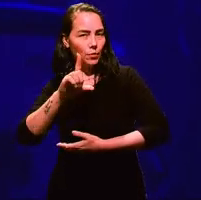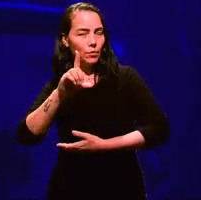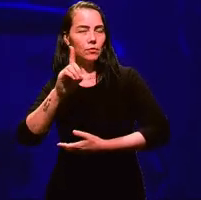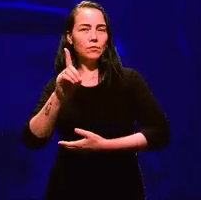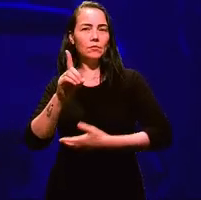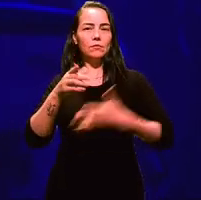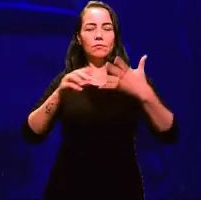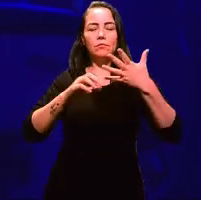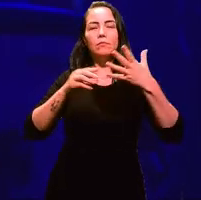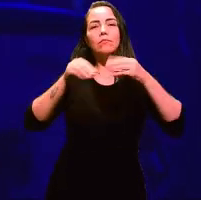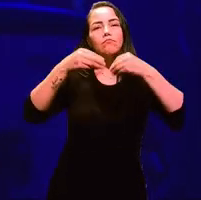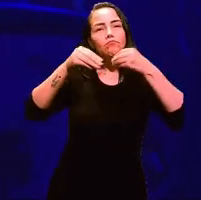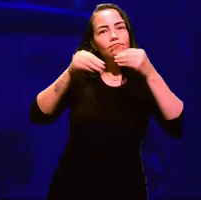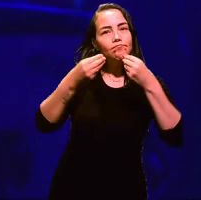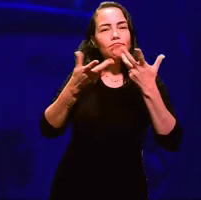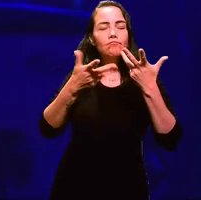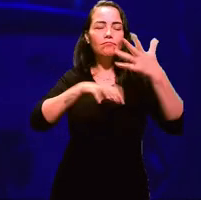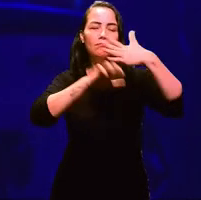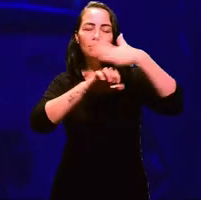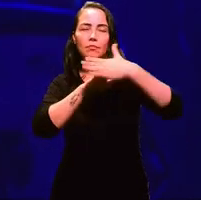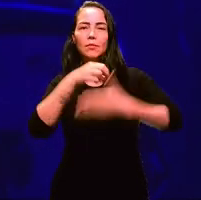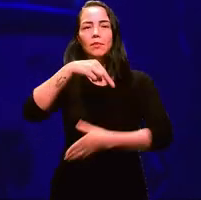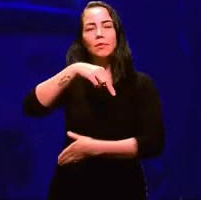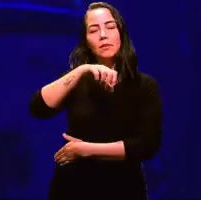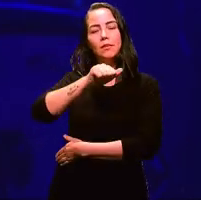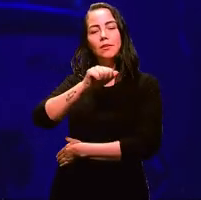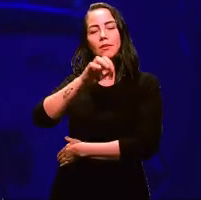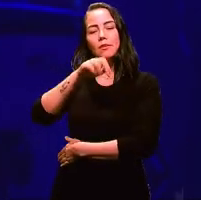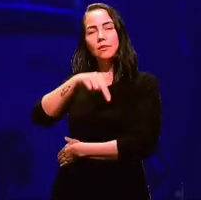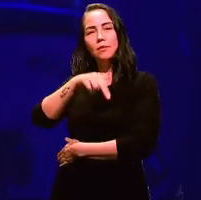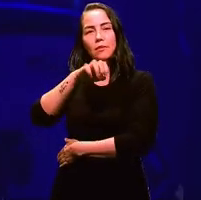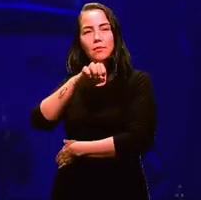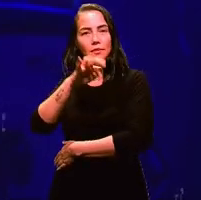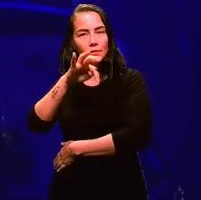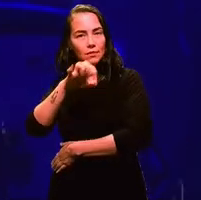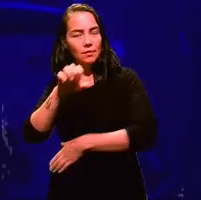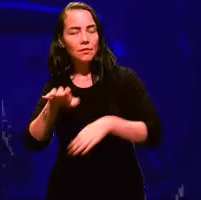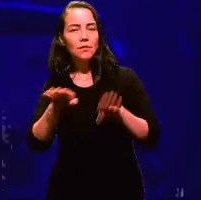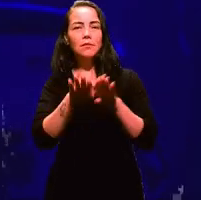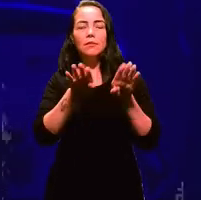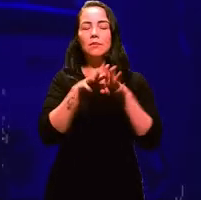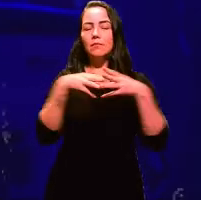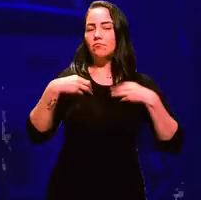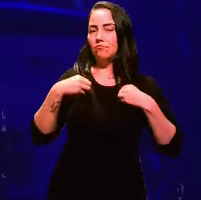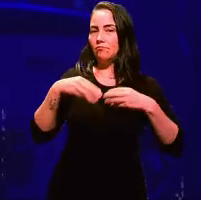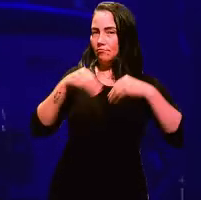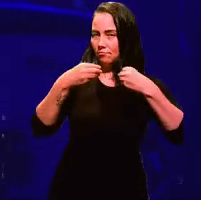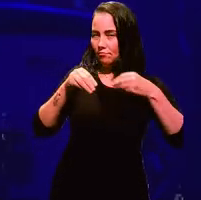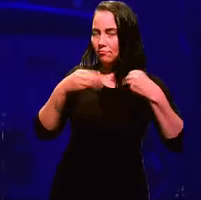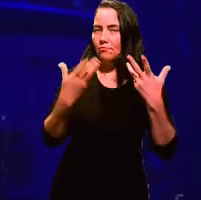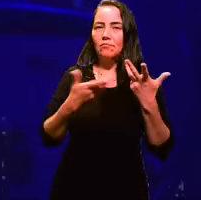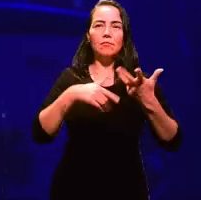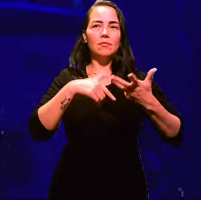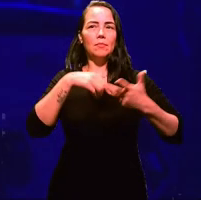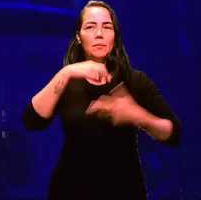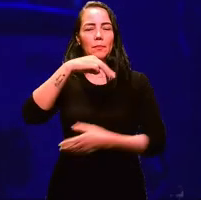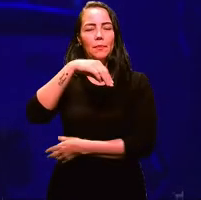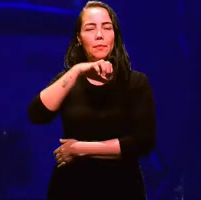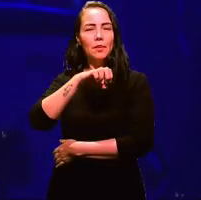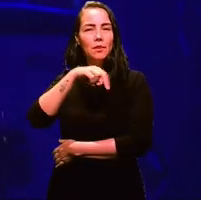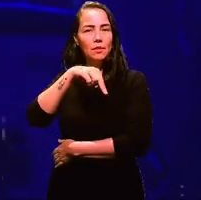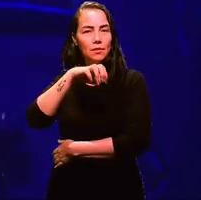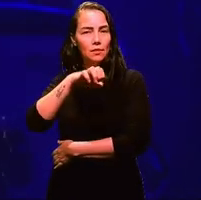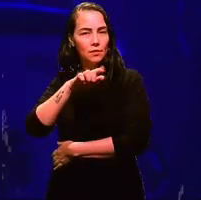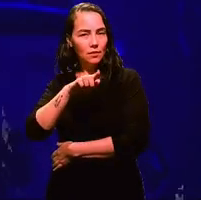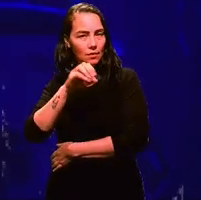Life, Nanete Têxtil, Menegote, Bilden, Caimã e Ambiental,